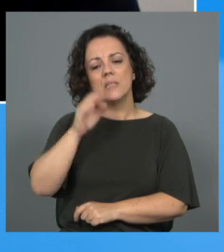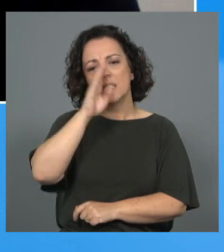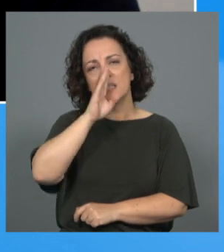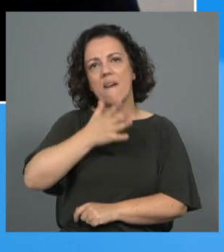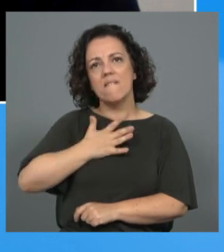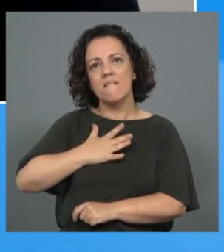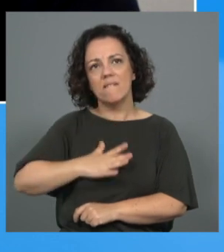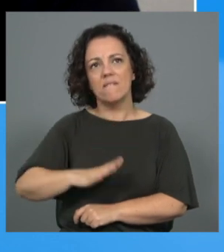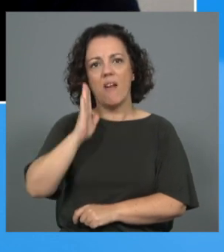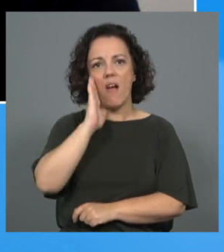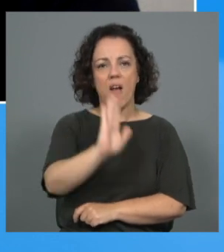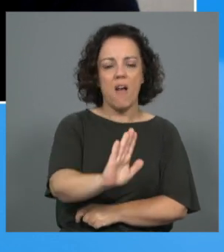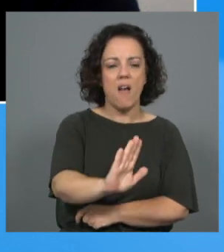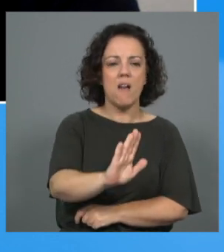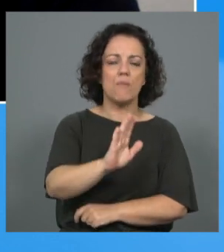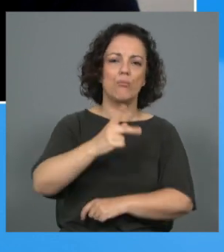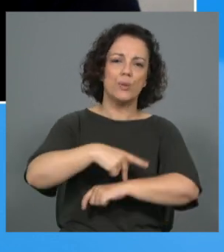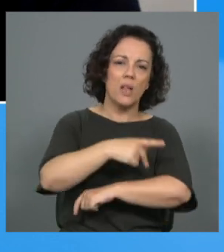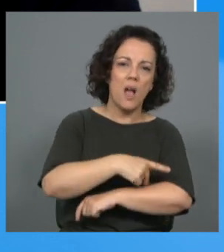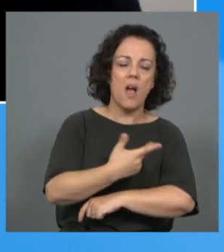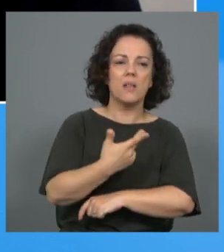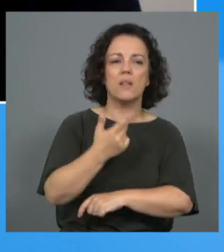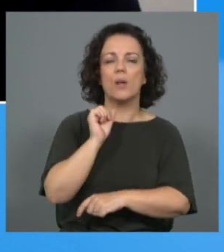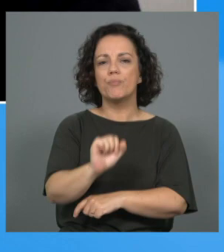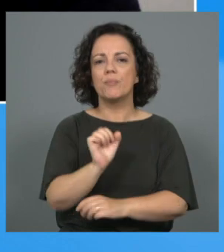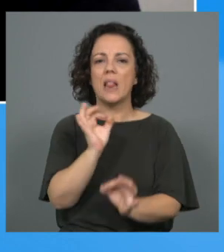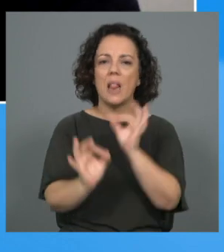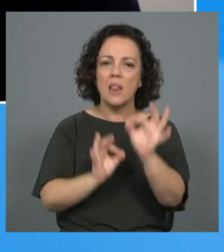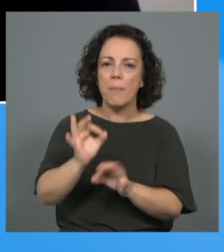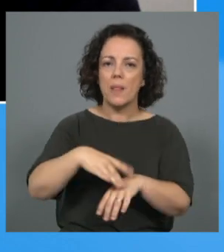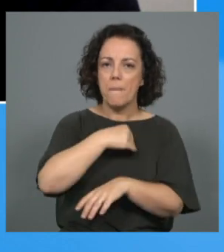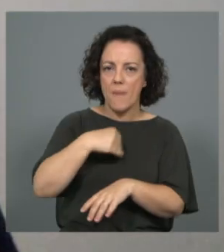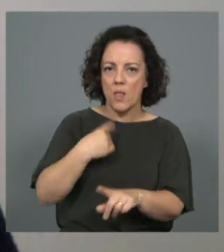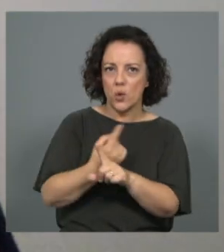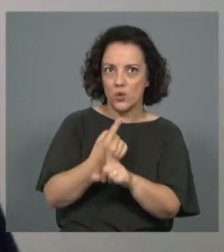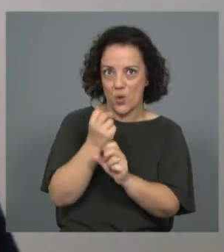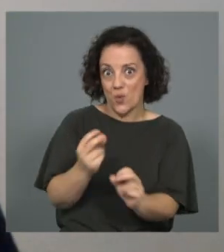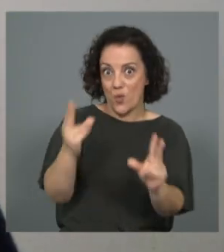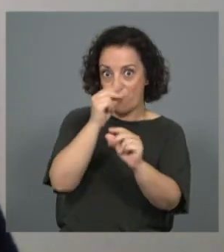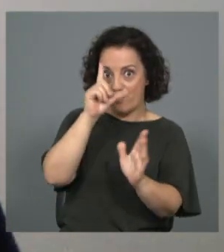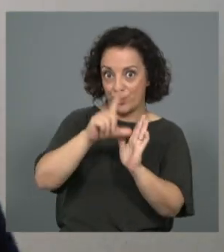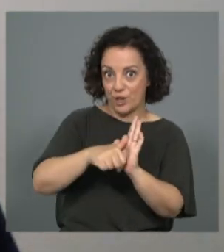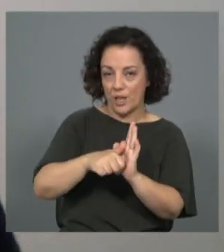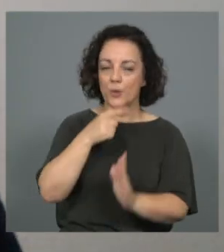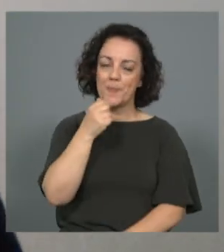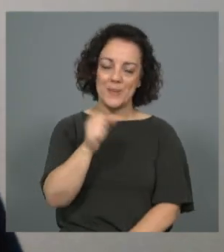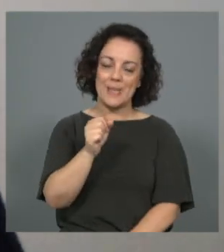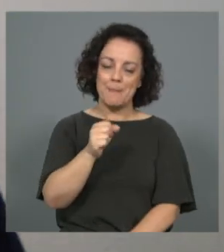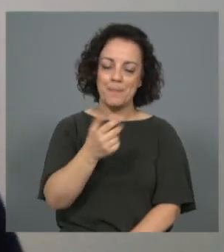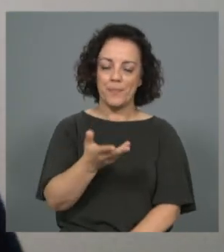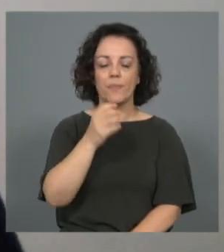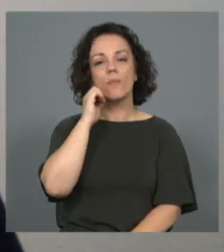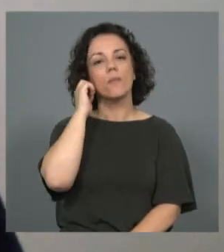Delgada, nomeadamente para tratamentos clínicos. Pois um dos nossos objetivos, um dos